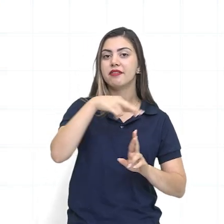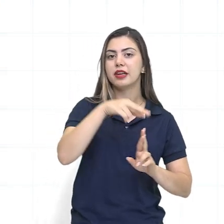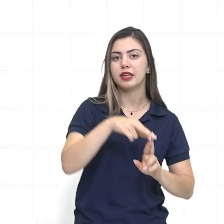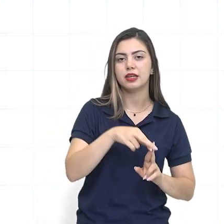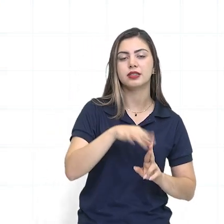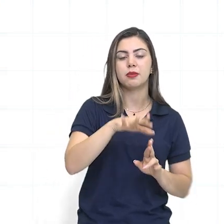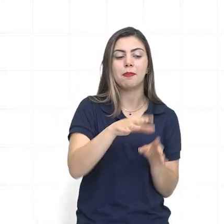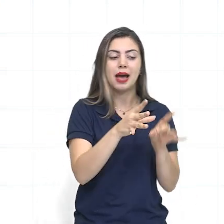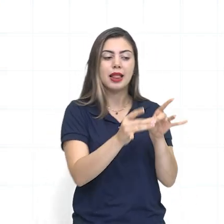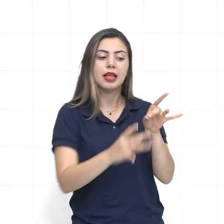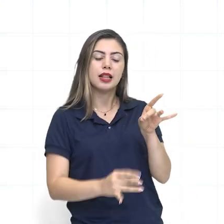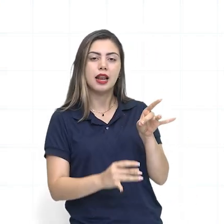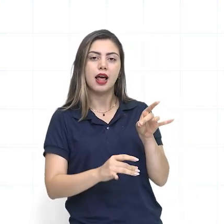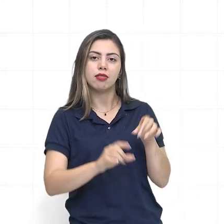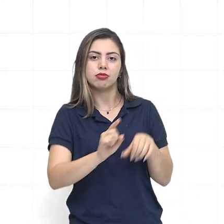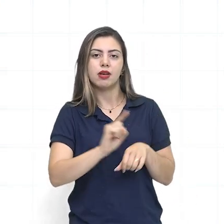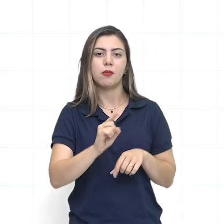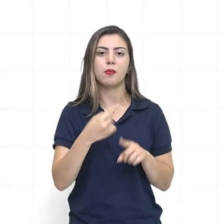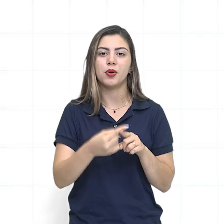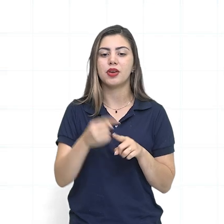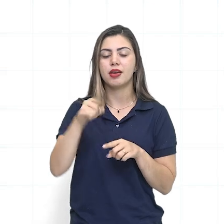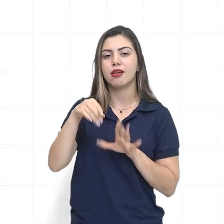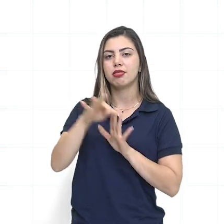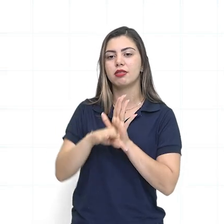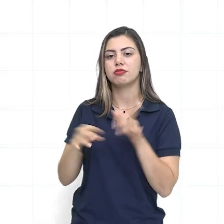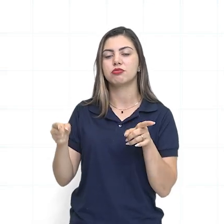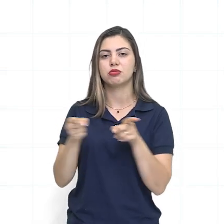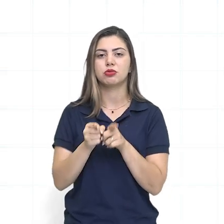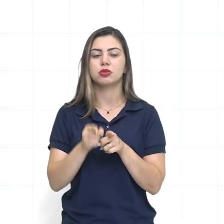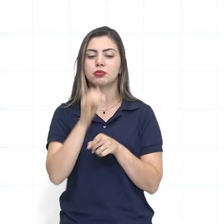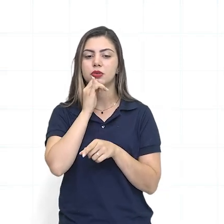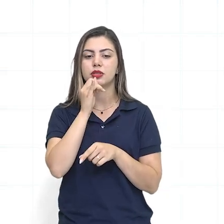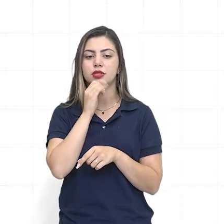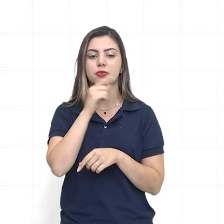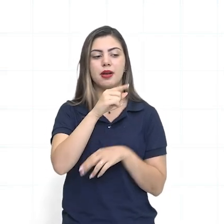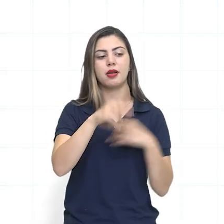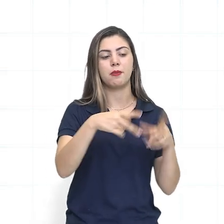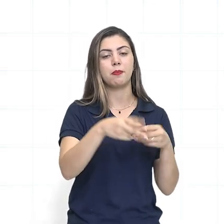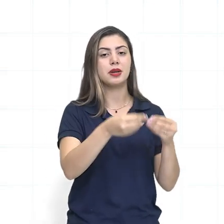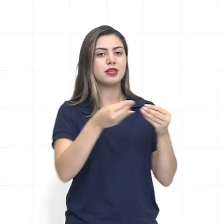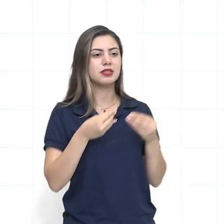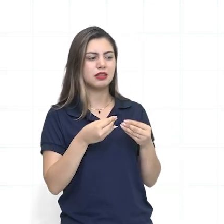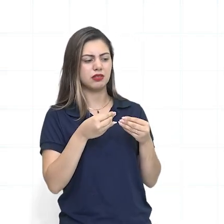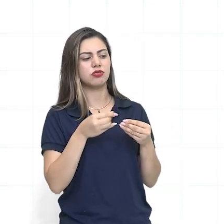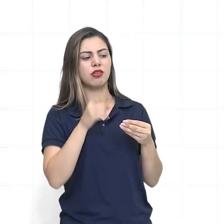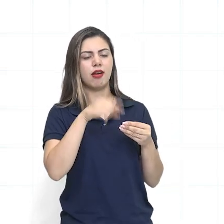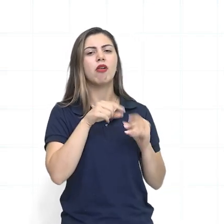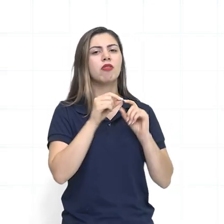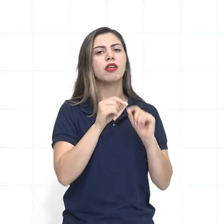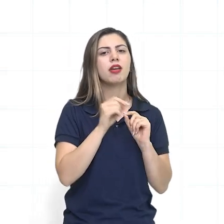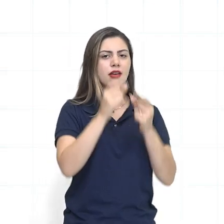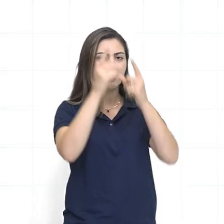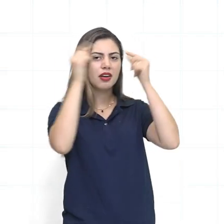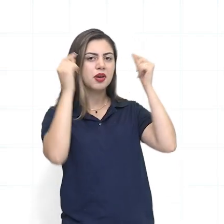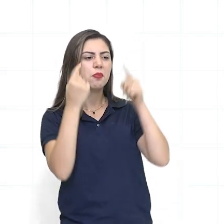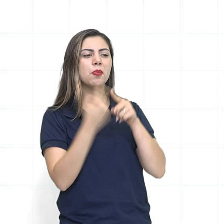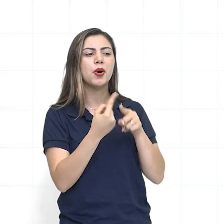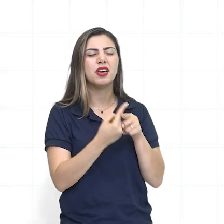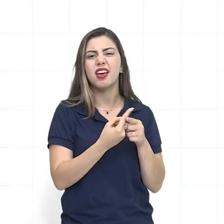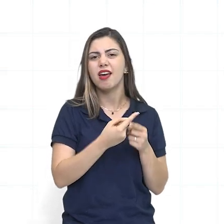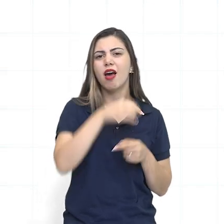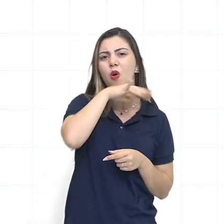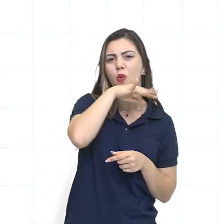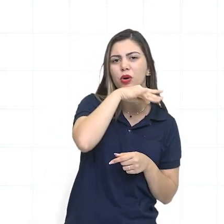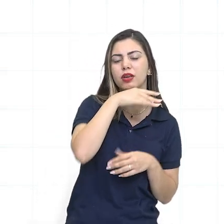sem aprofundar-se nele, porque são textos bem curtos, né? Quando eu digo este é um presente de grego, tem um sentido negativo aí.